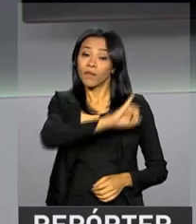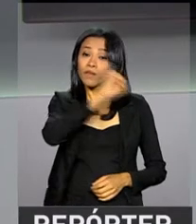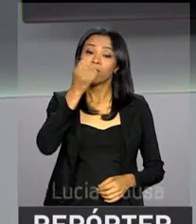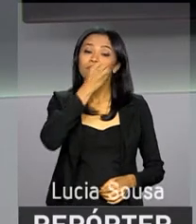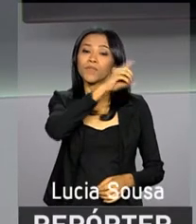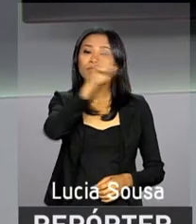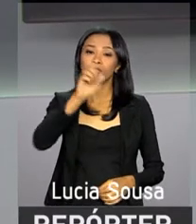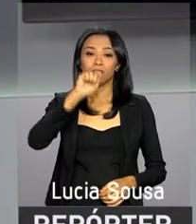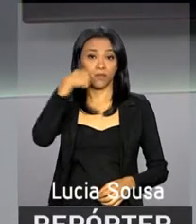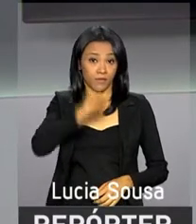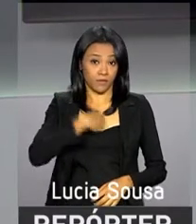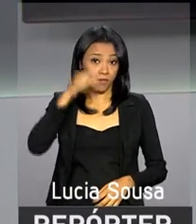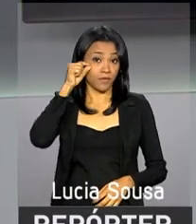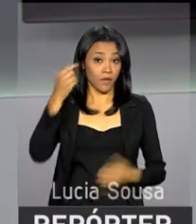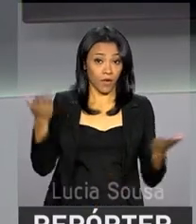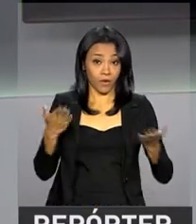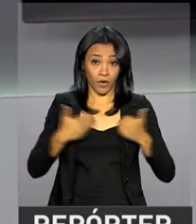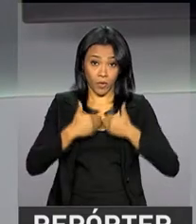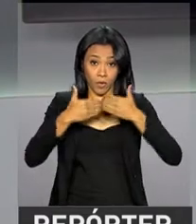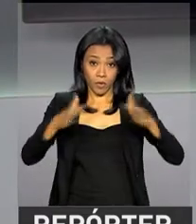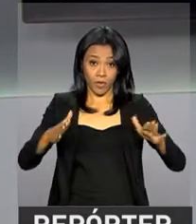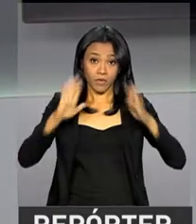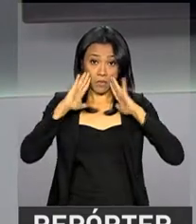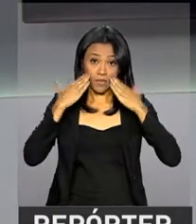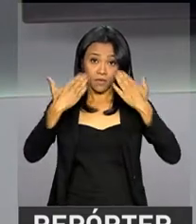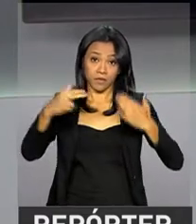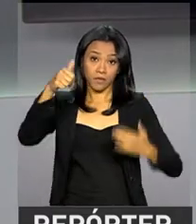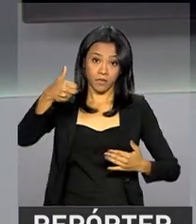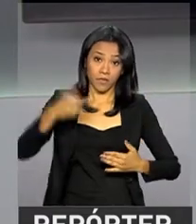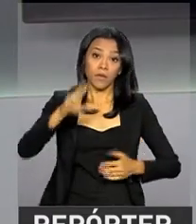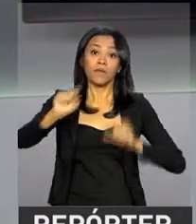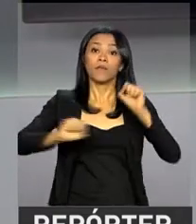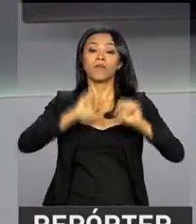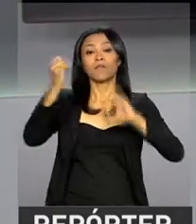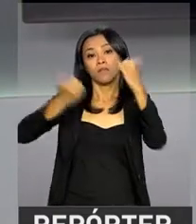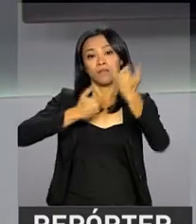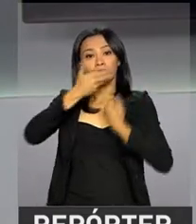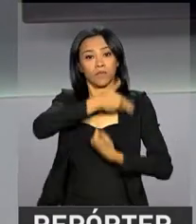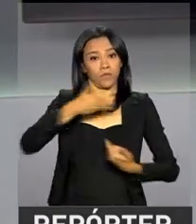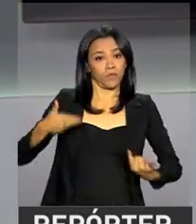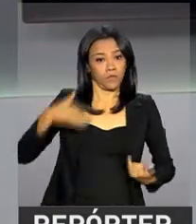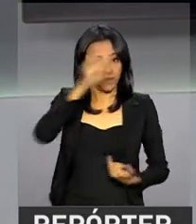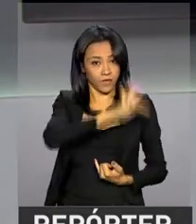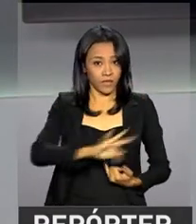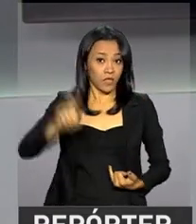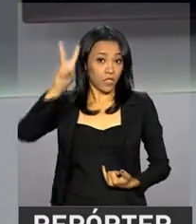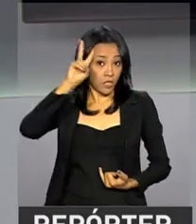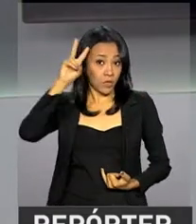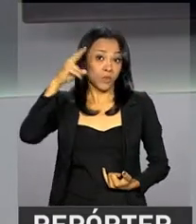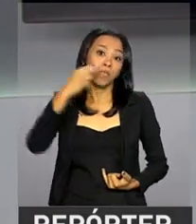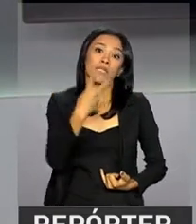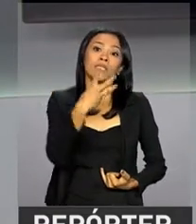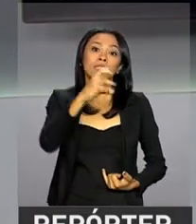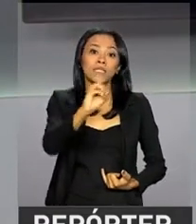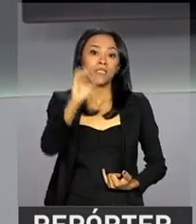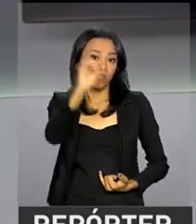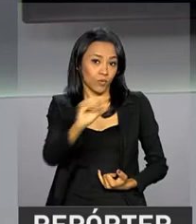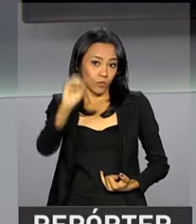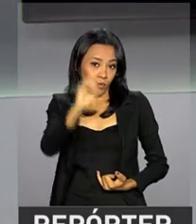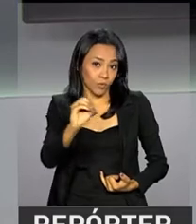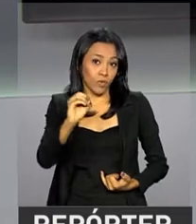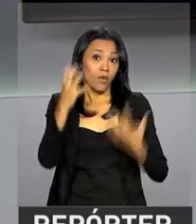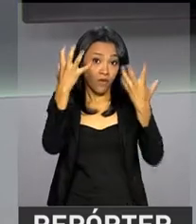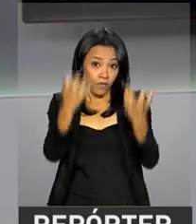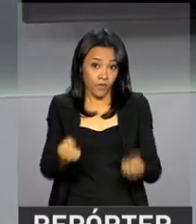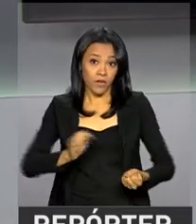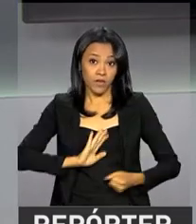Olá, bom dia. Eu sou Thaisa Dias e começa agora o Repórter NBR com as notícias do governo federal desta segunda-feira, 30 de outubro.